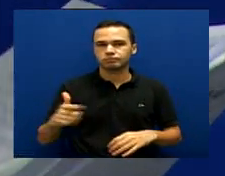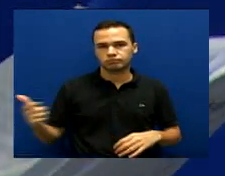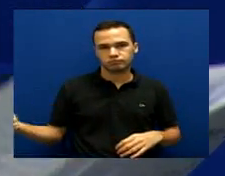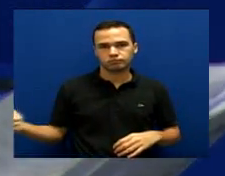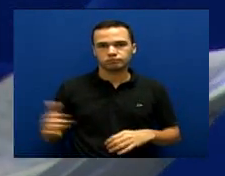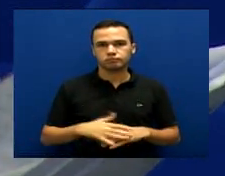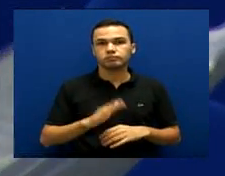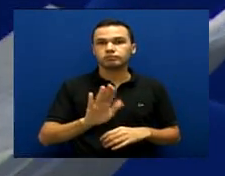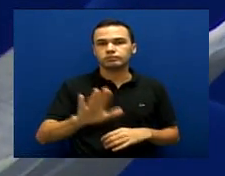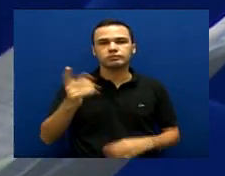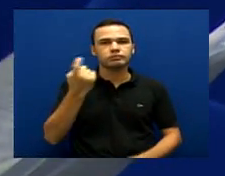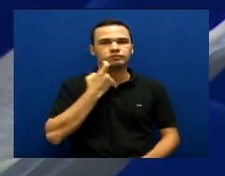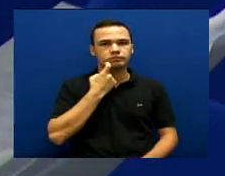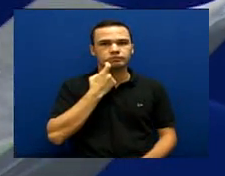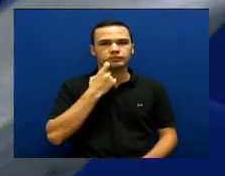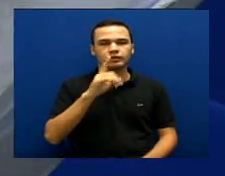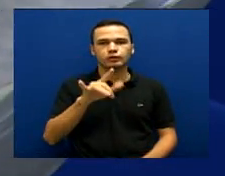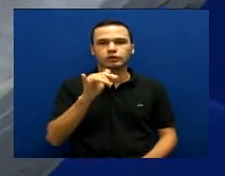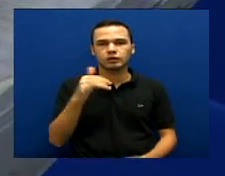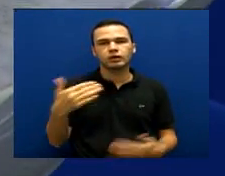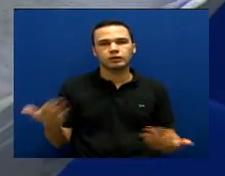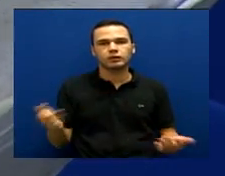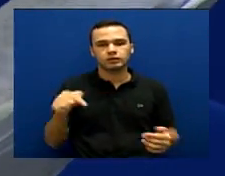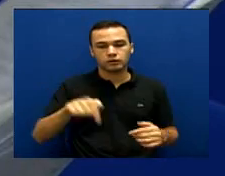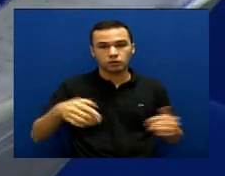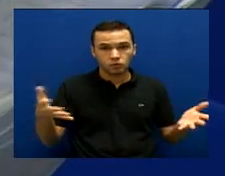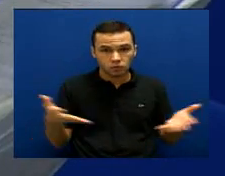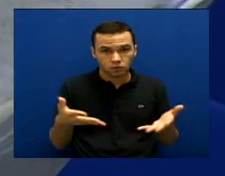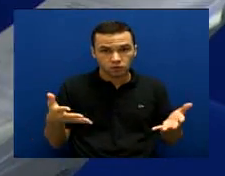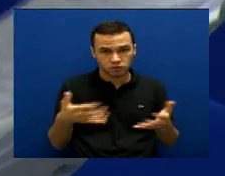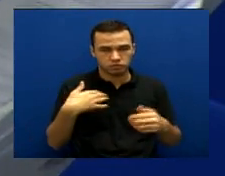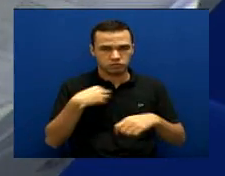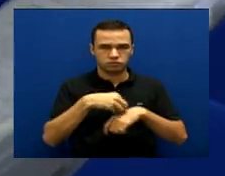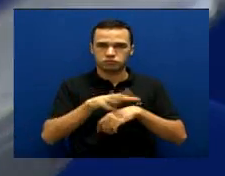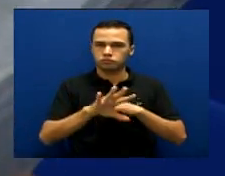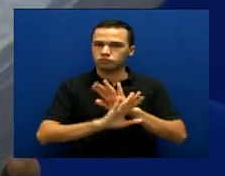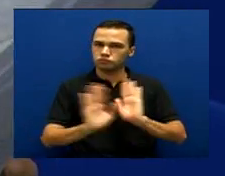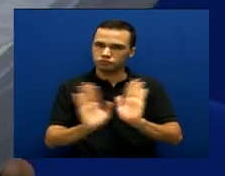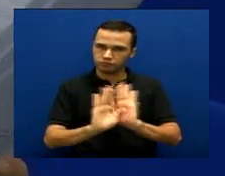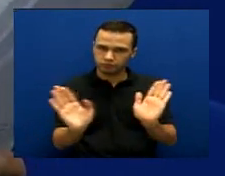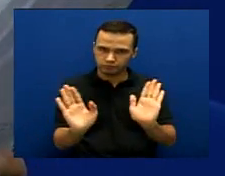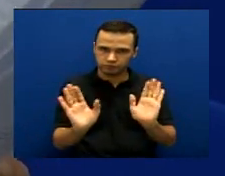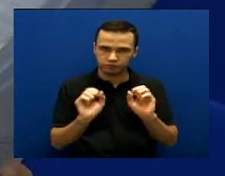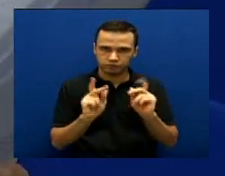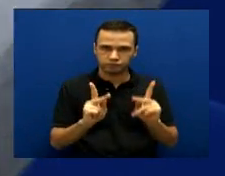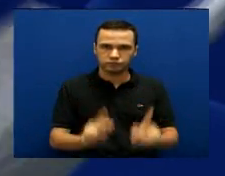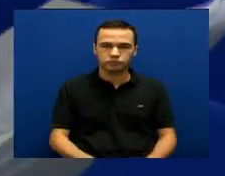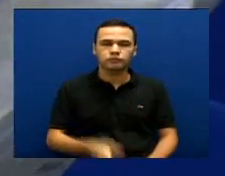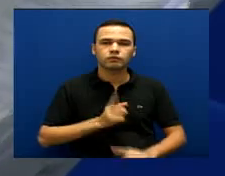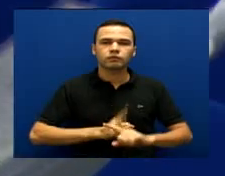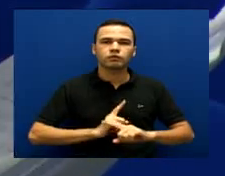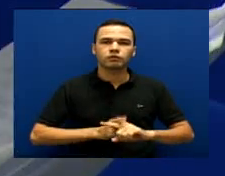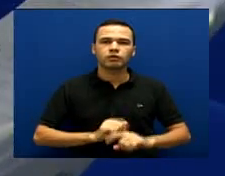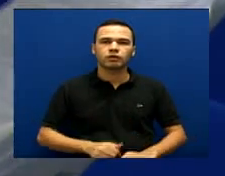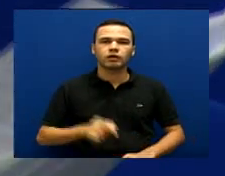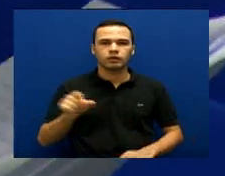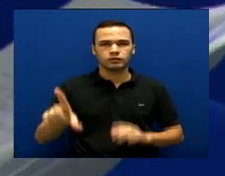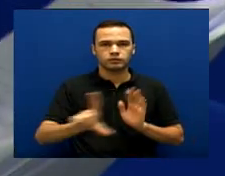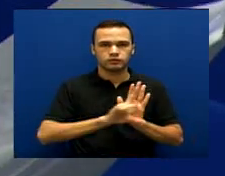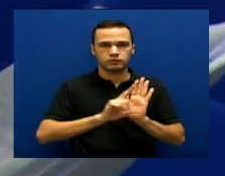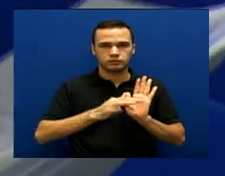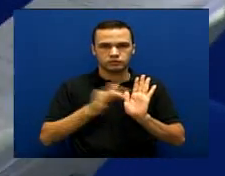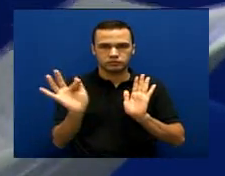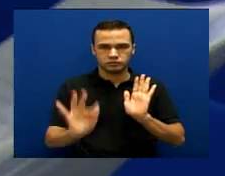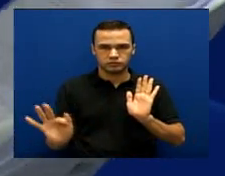sessão de sexta-feira cavaleiros por ora só minha sugestão está porque porque a lei federal